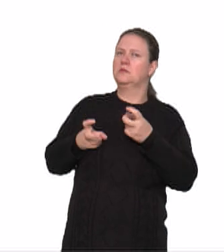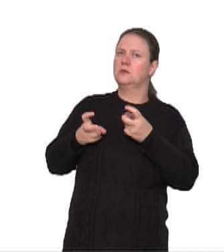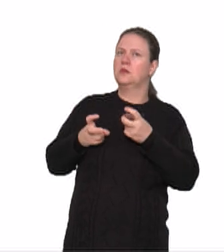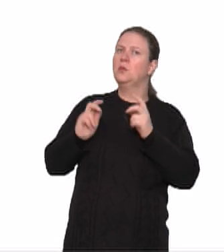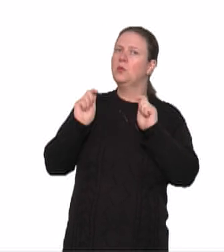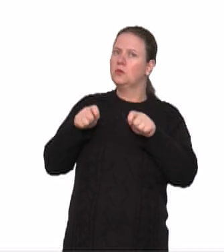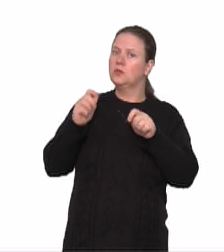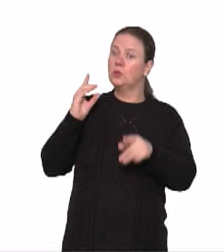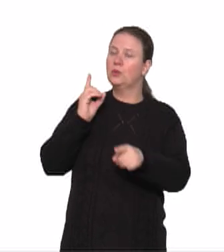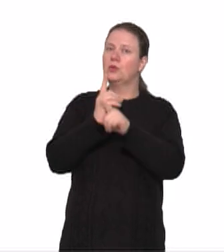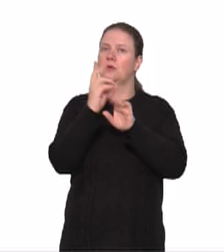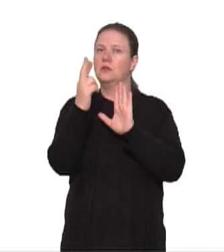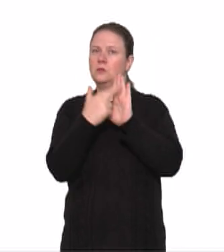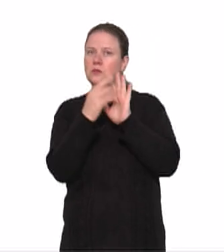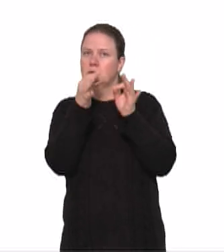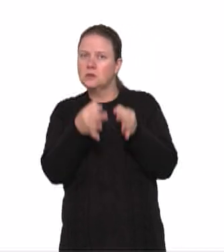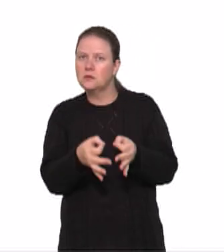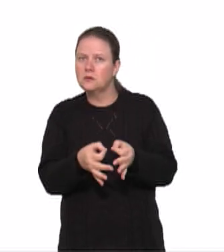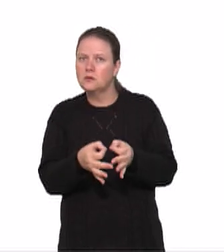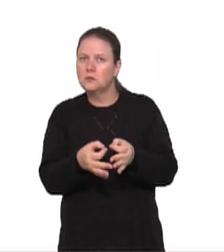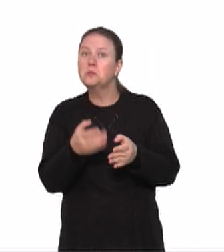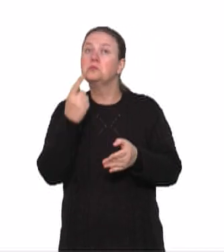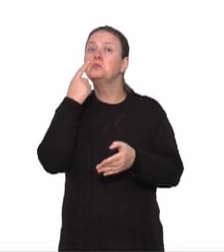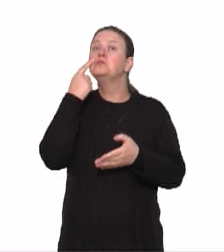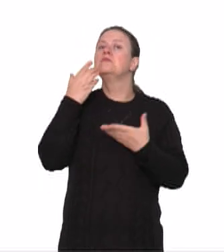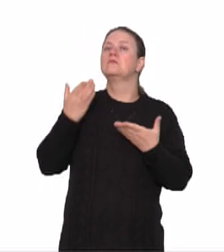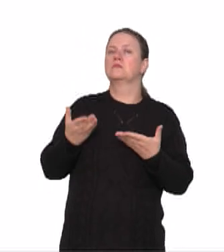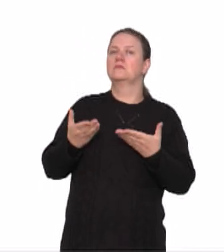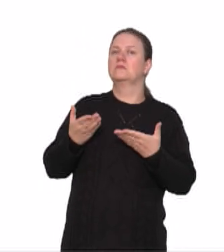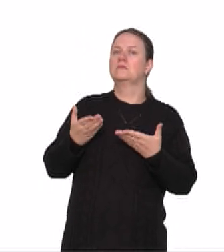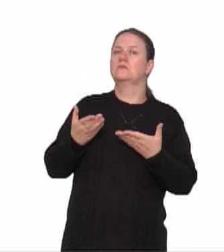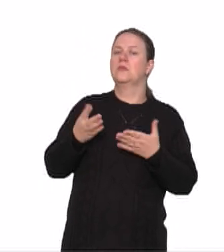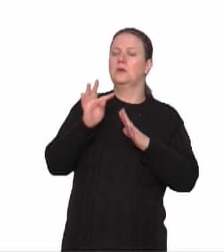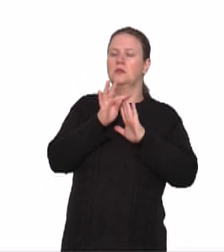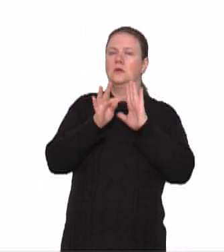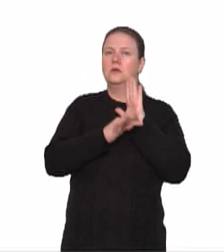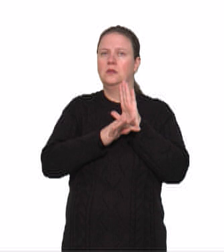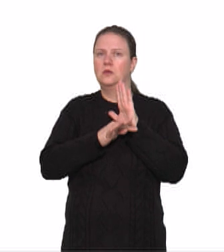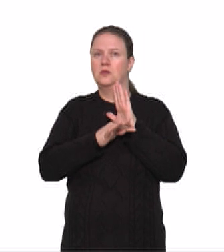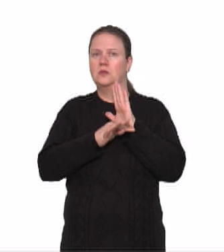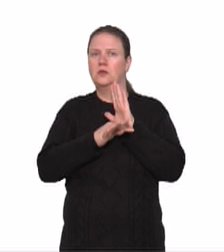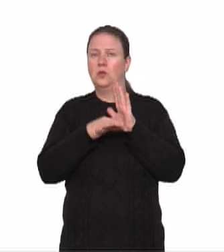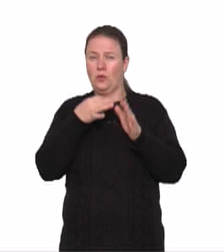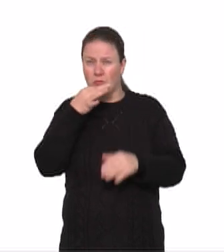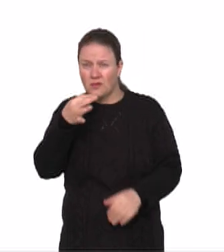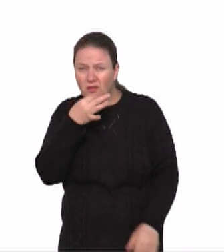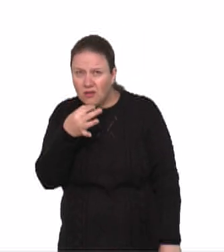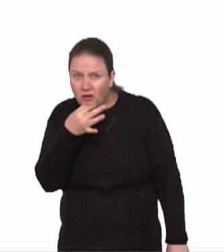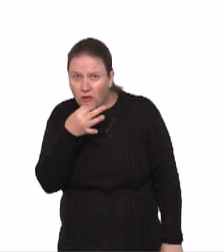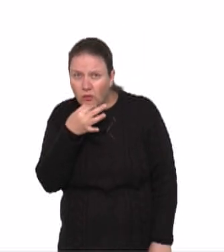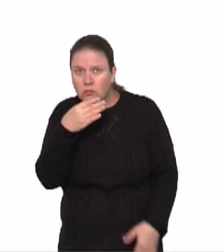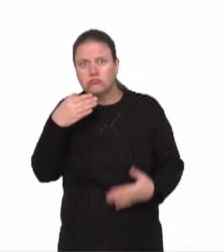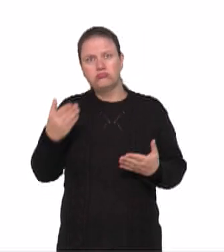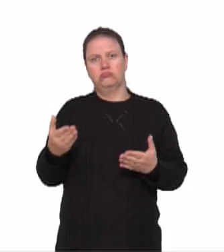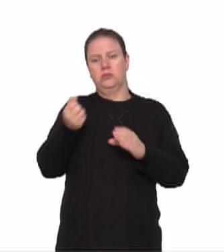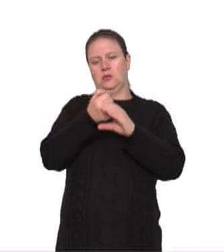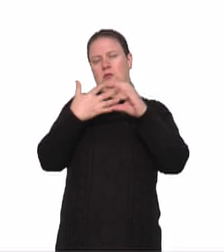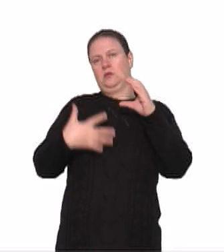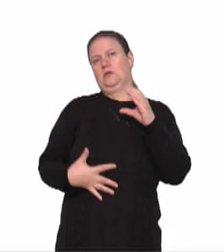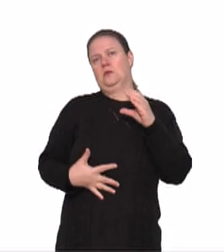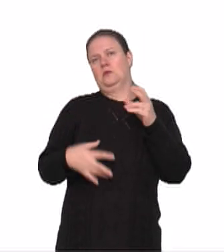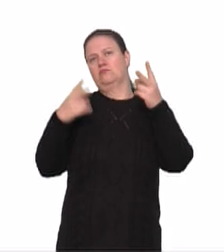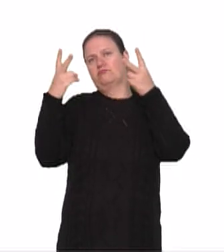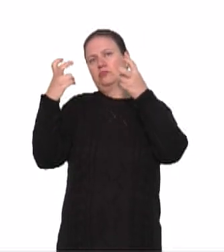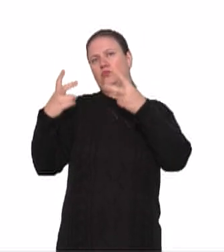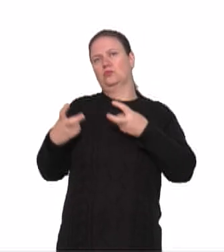chegaria na resposta correta? Né? Por exemplo, é possível que esse texto seja um texto opinativo? Né? Pelas características